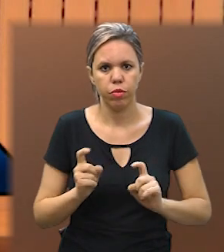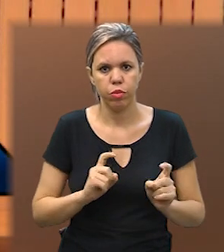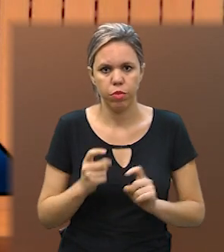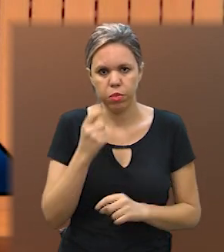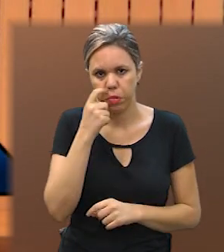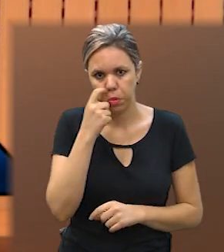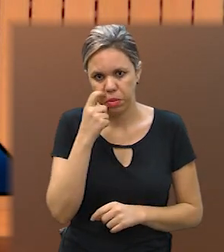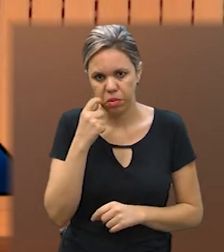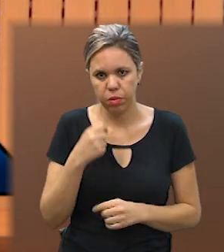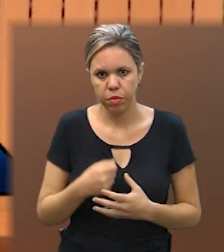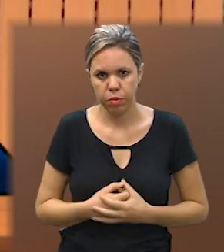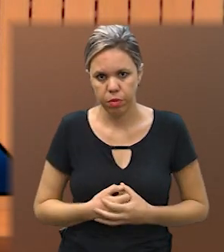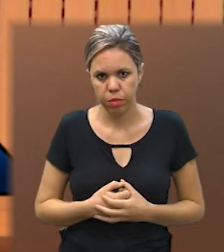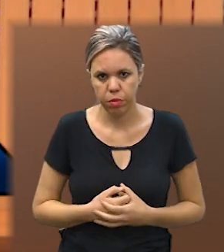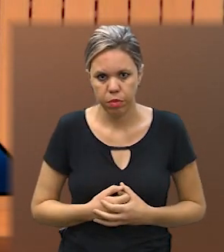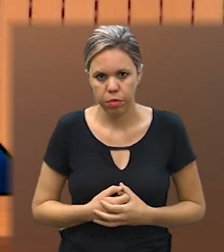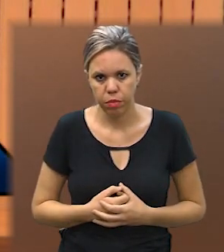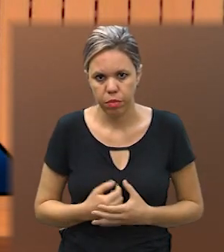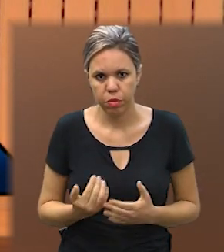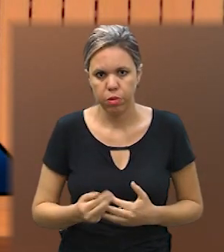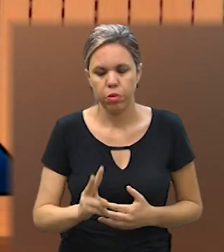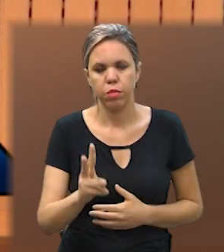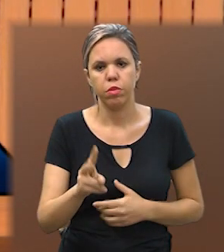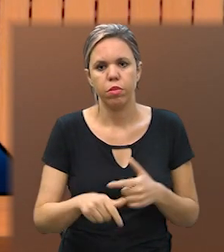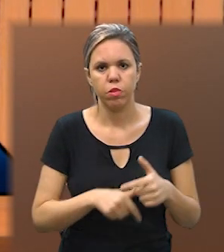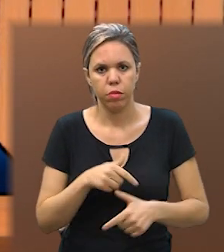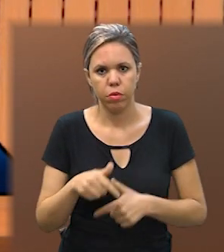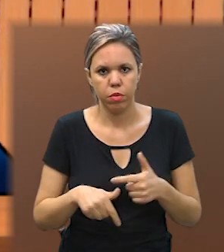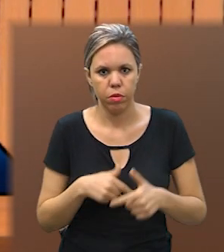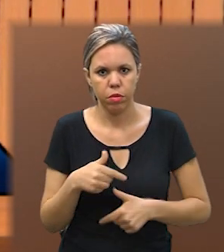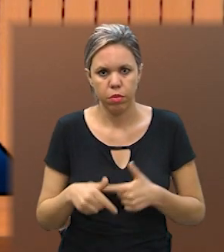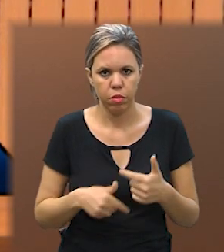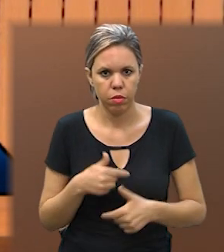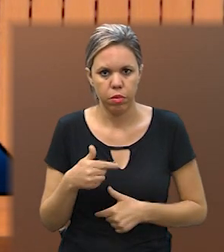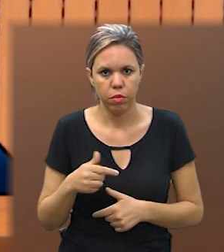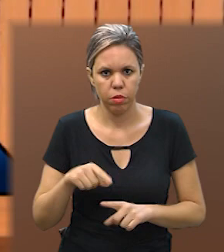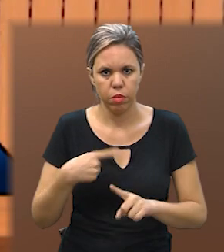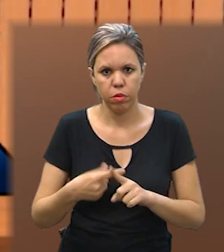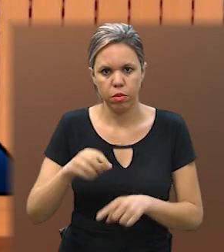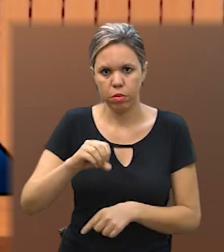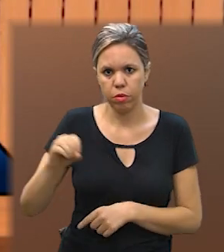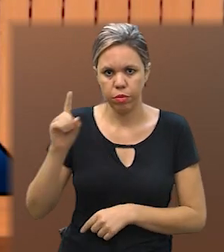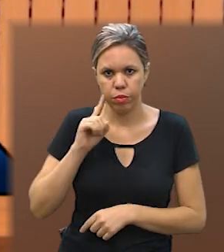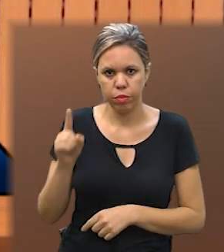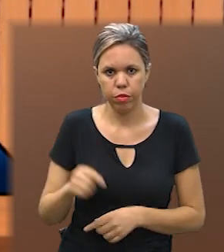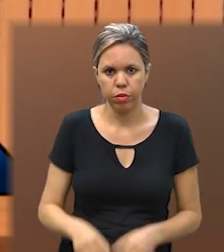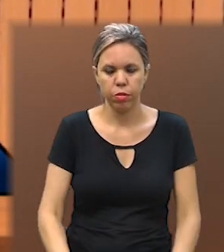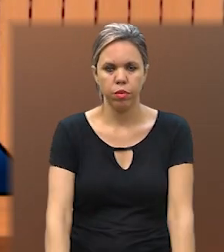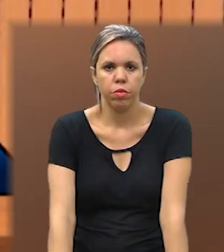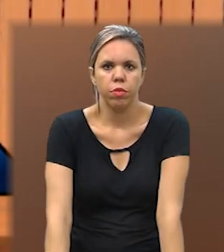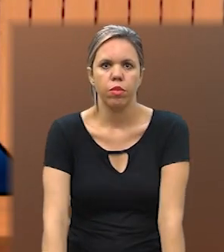estamos nesta reunião, então, aqui, deliberando para prorrogação dos trabalhos por mais 90 dias,